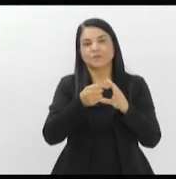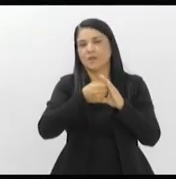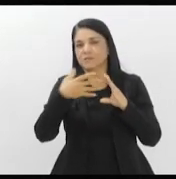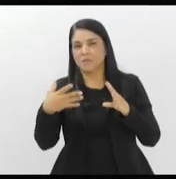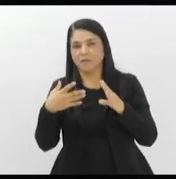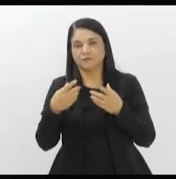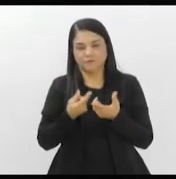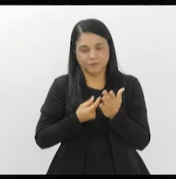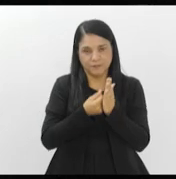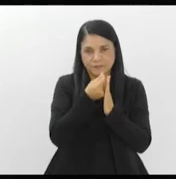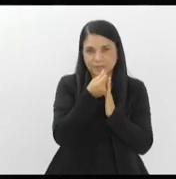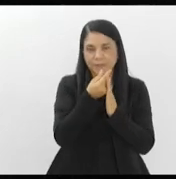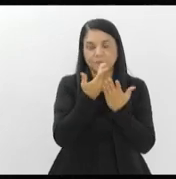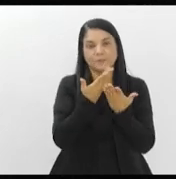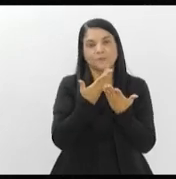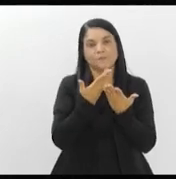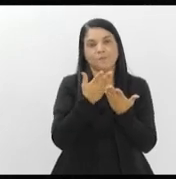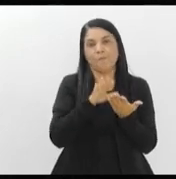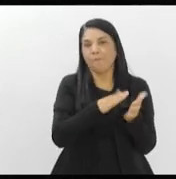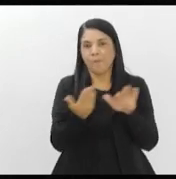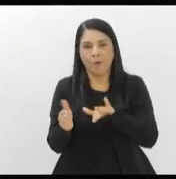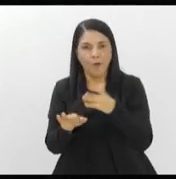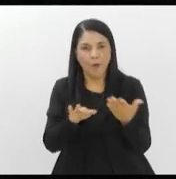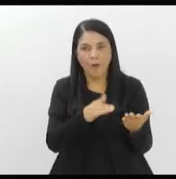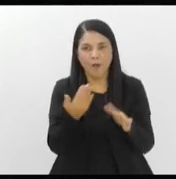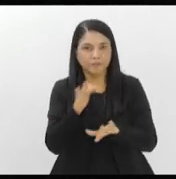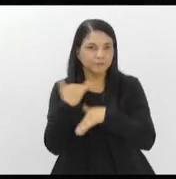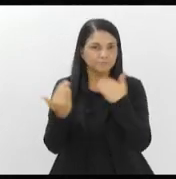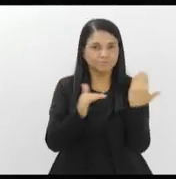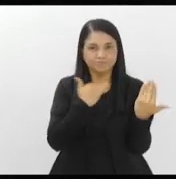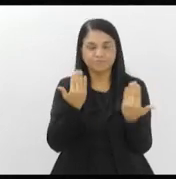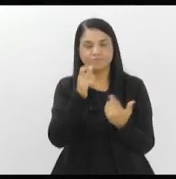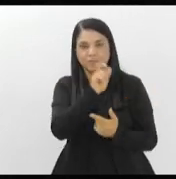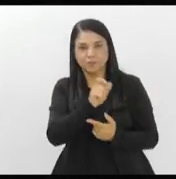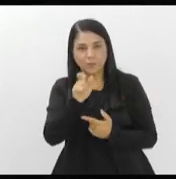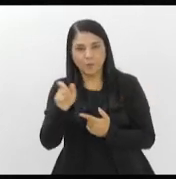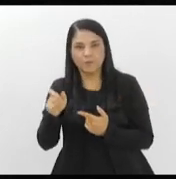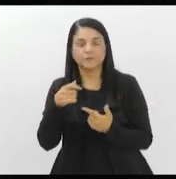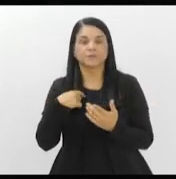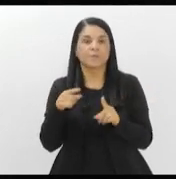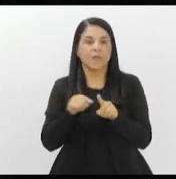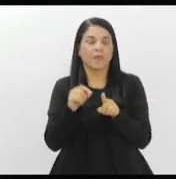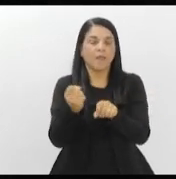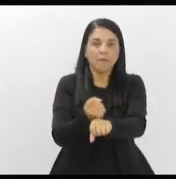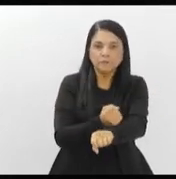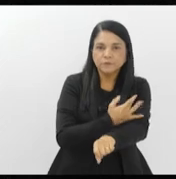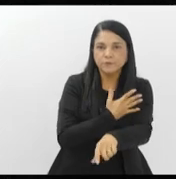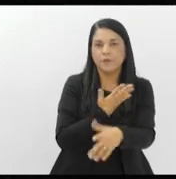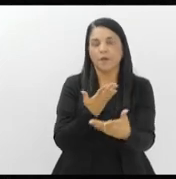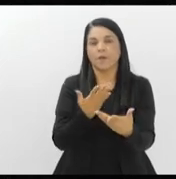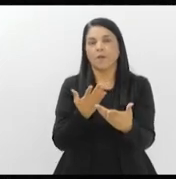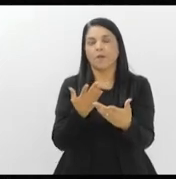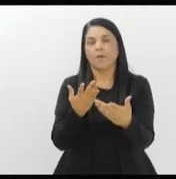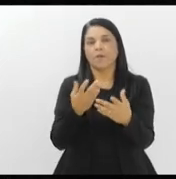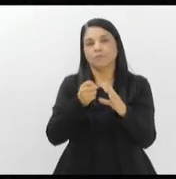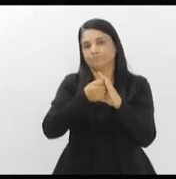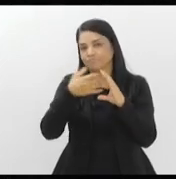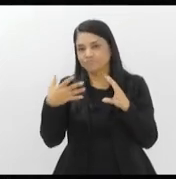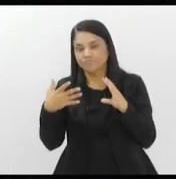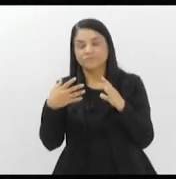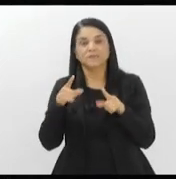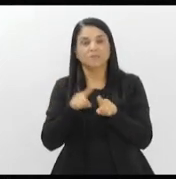financeiro, em perda de vidas, no aspecto emocional e também na sua